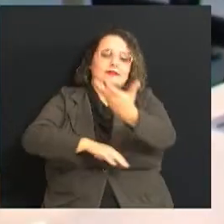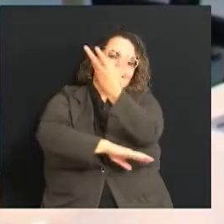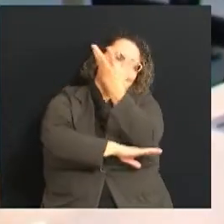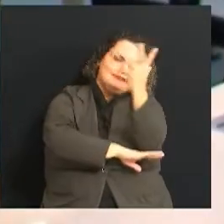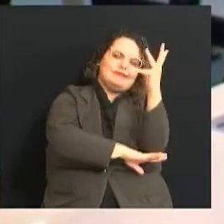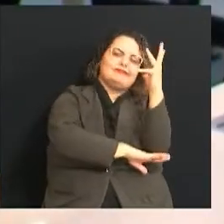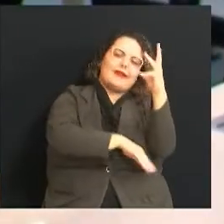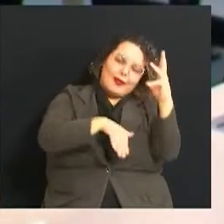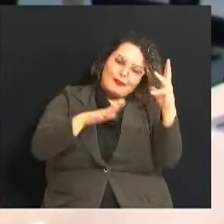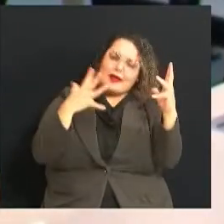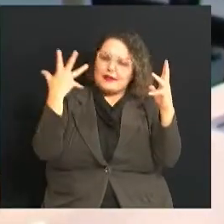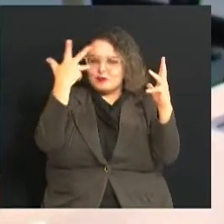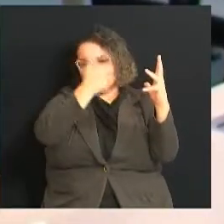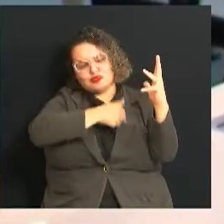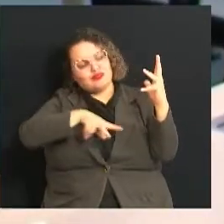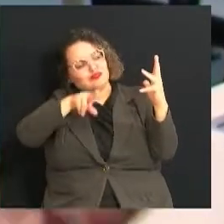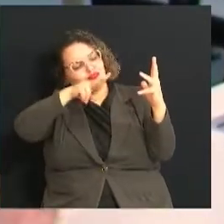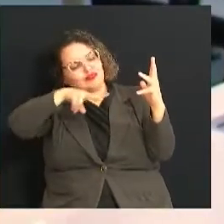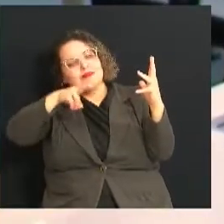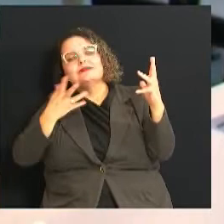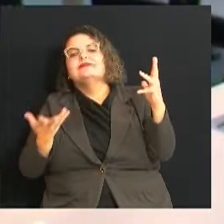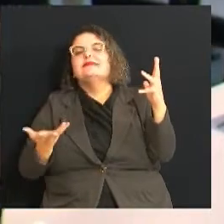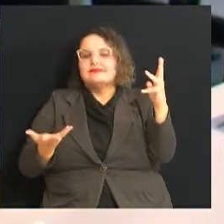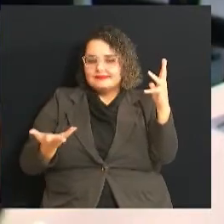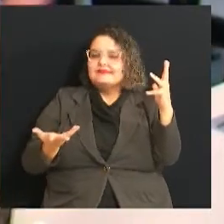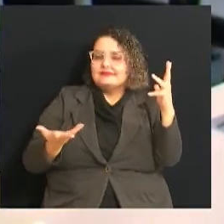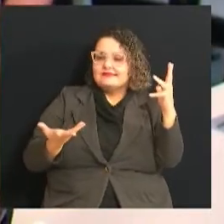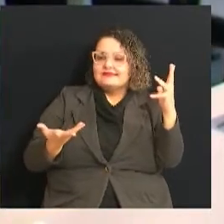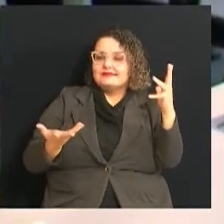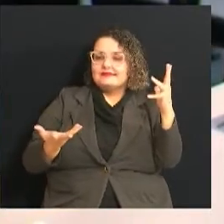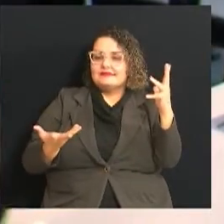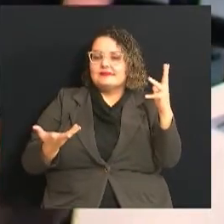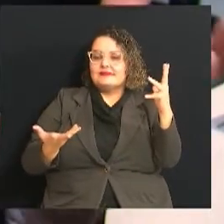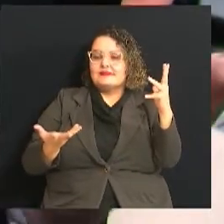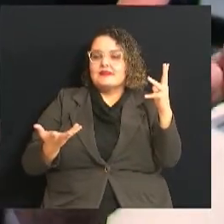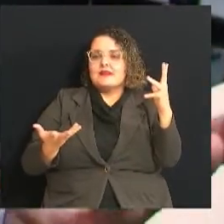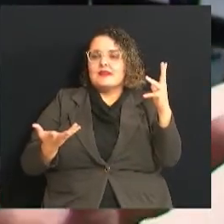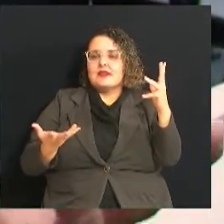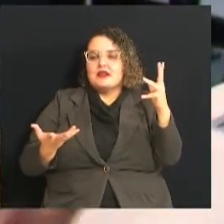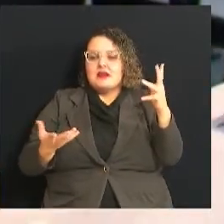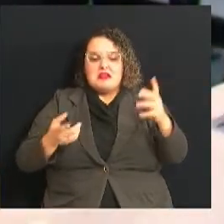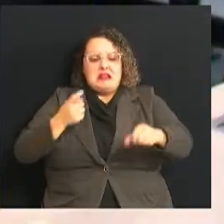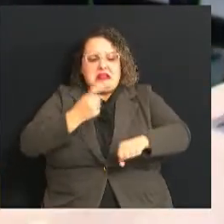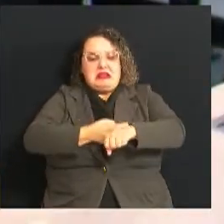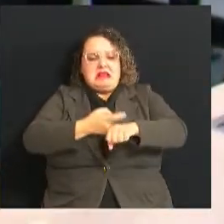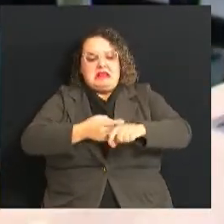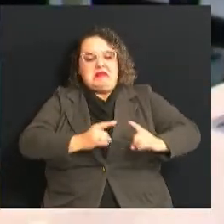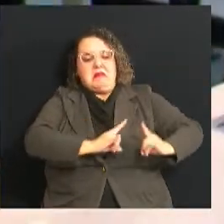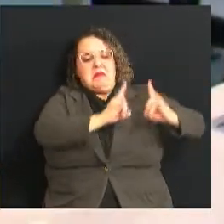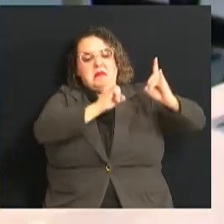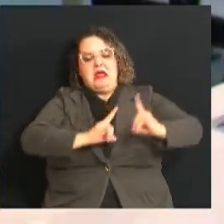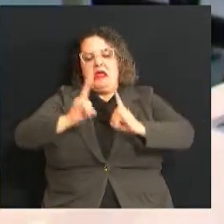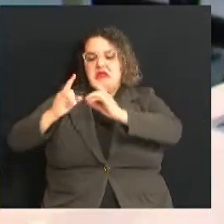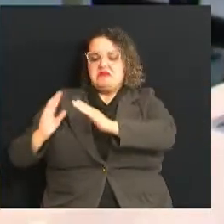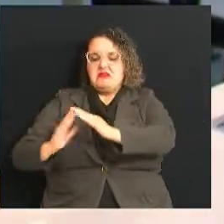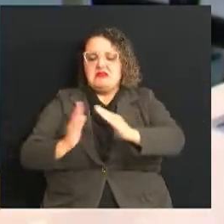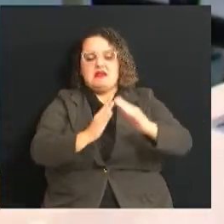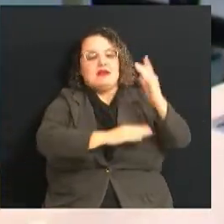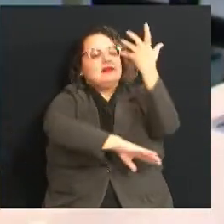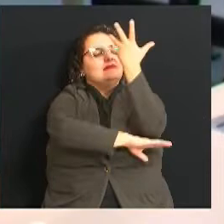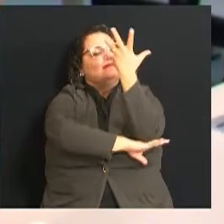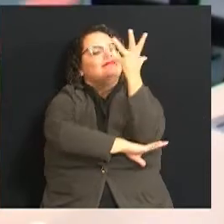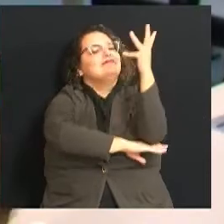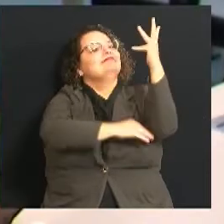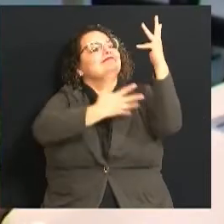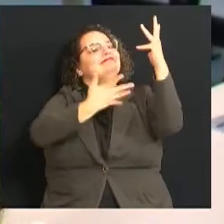bonita, né? Esteticamente, ela fica, quebra aquela aridez do concreto, né? Então, visualmente,